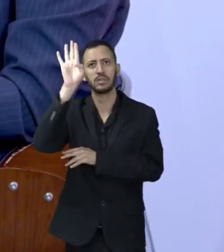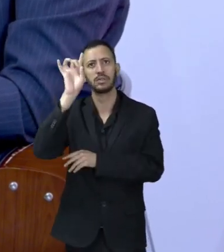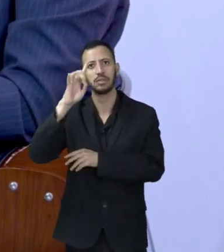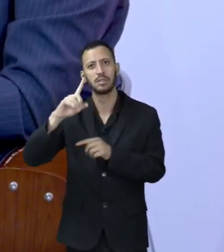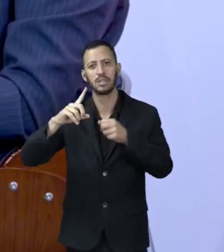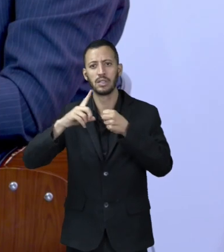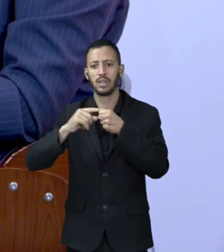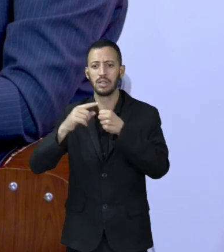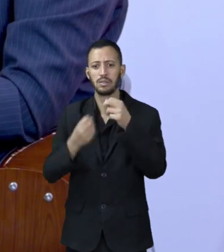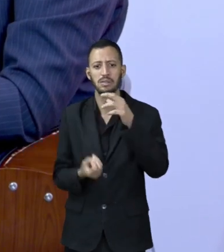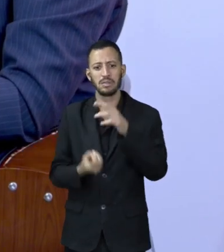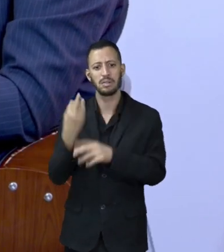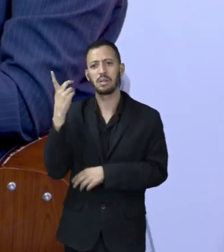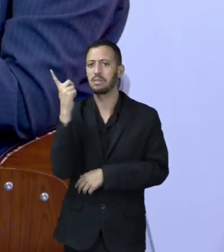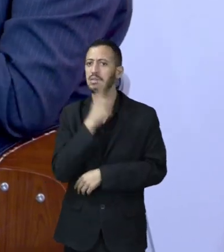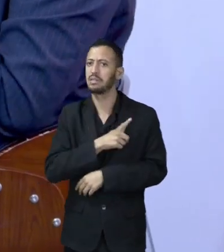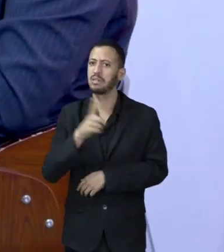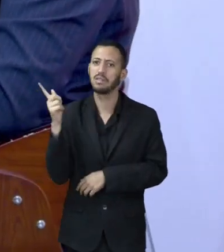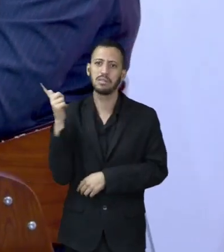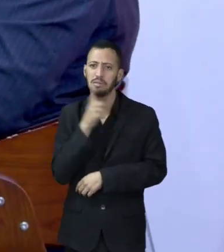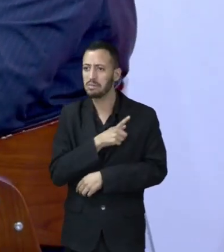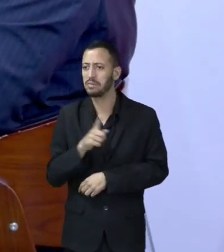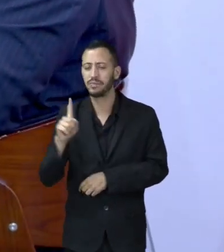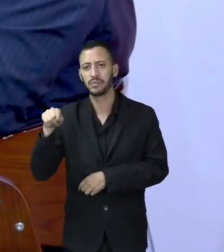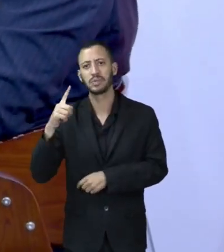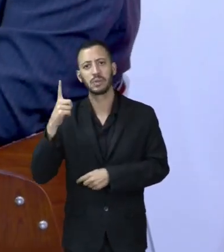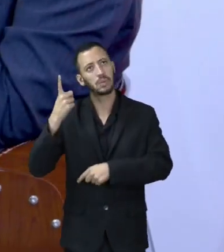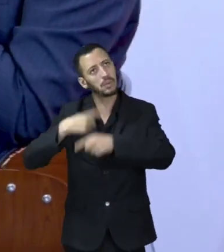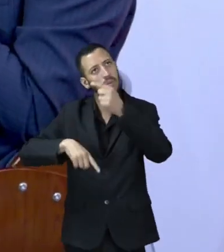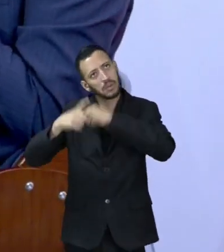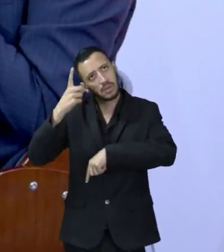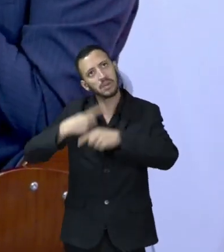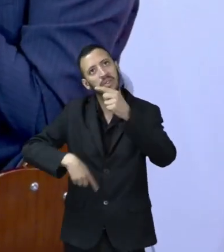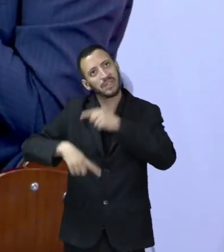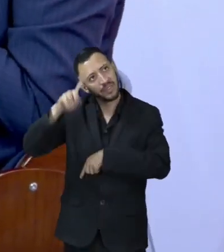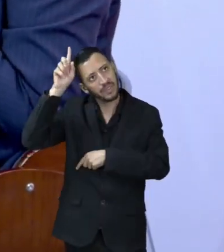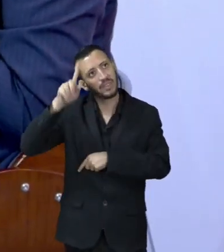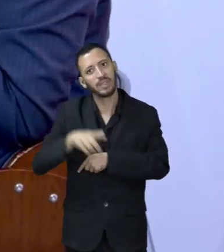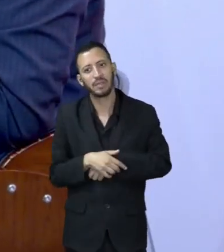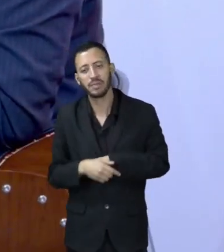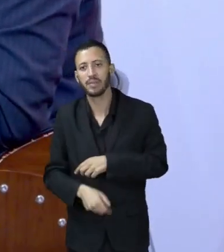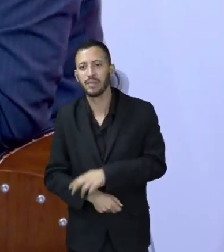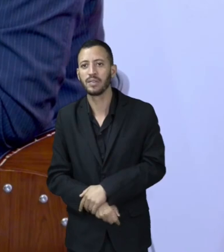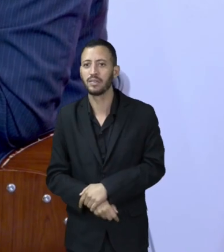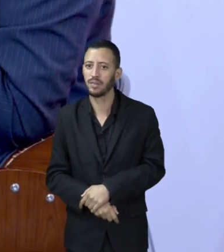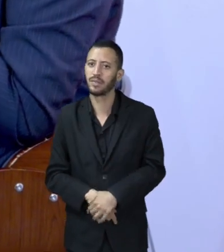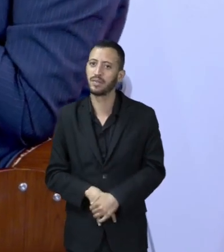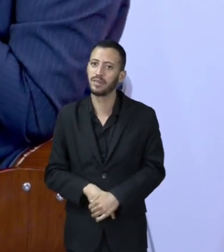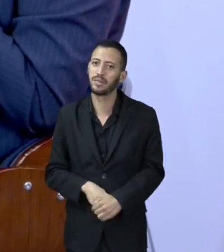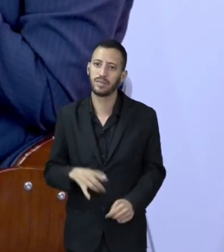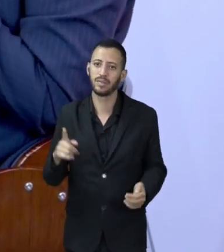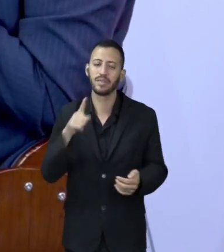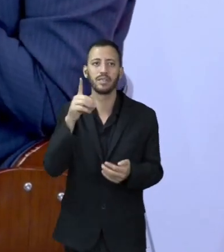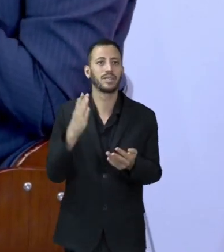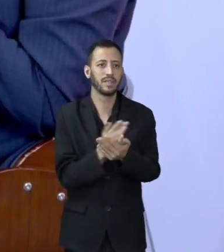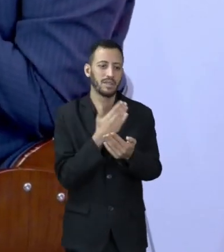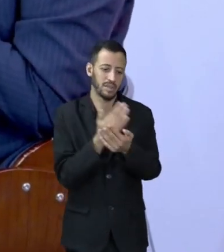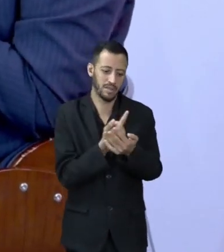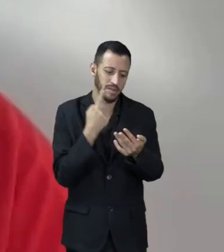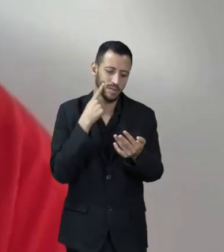artigos enviados e foi um sucesso muito celebrado aí no ano passado, né? Exato, a revista ela